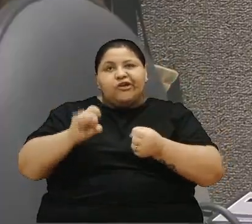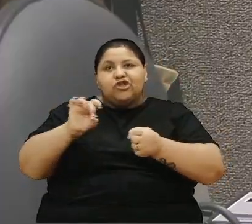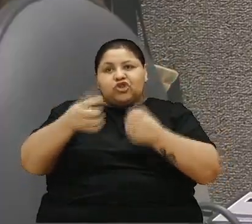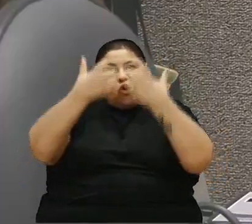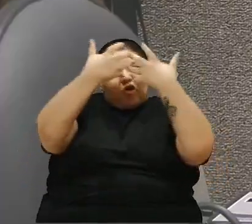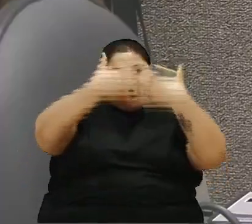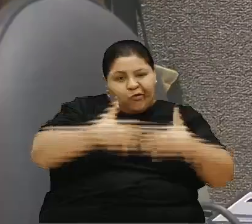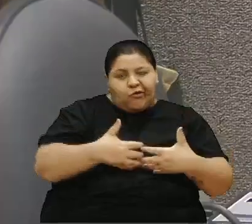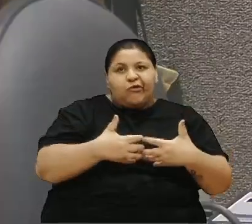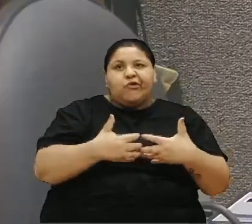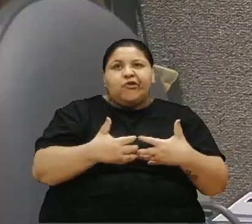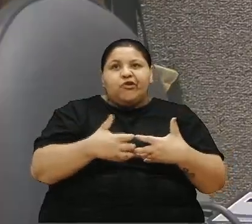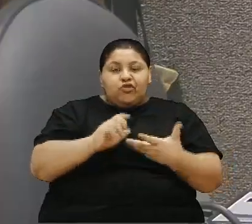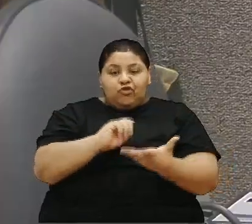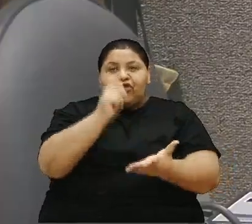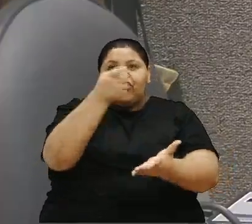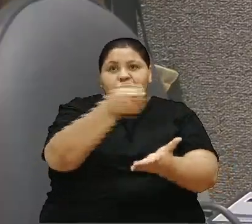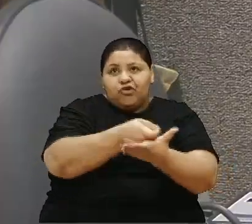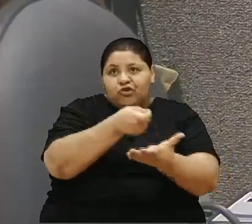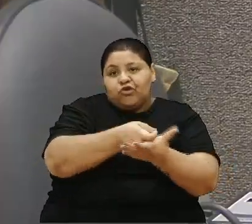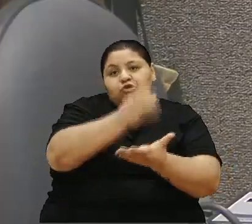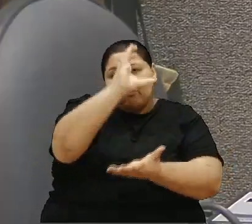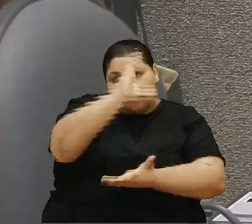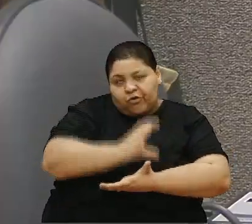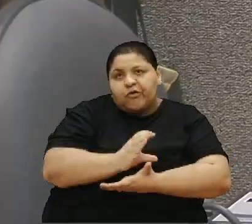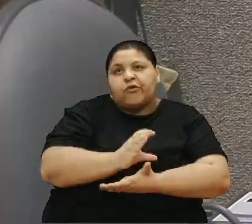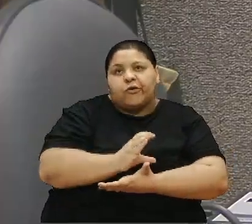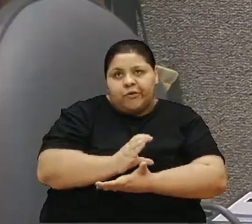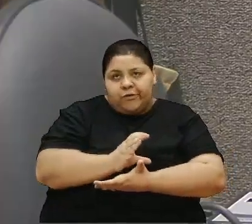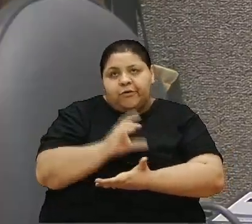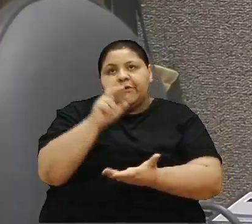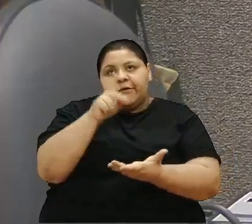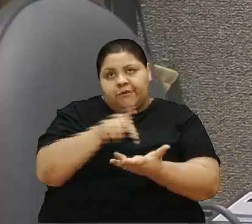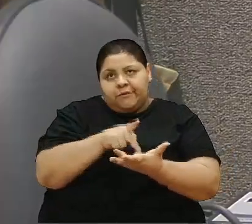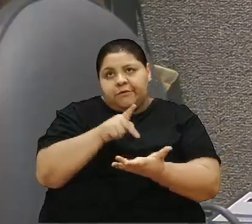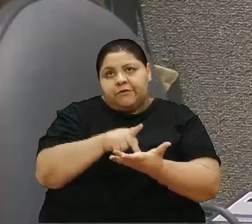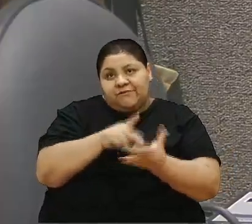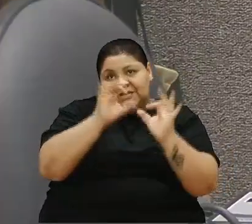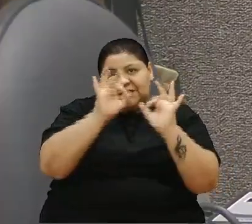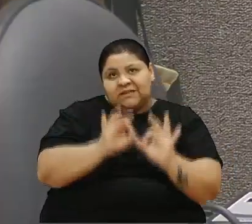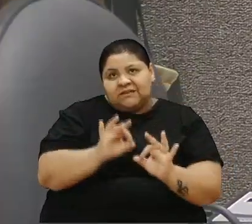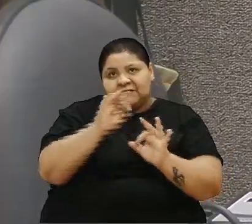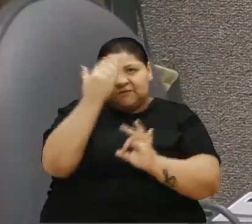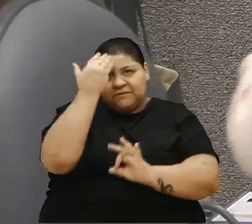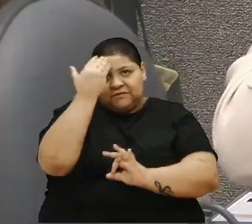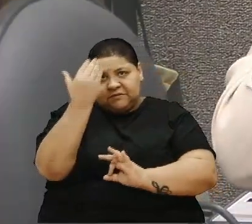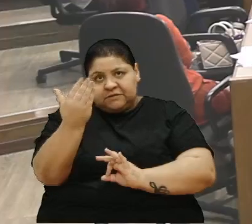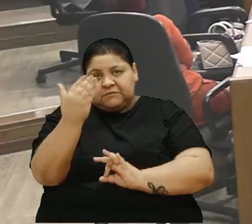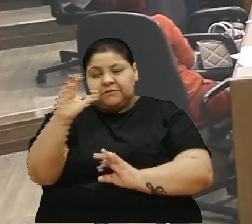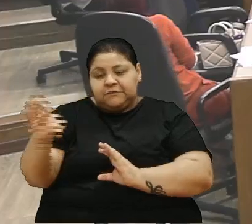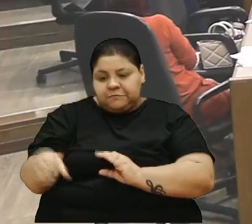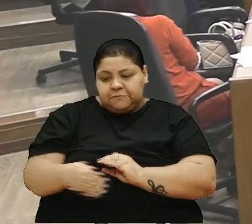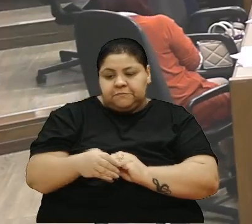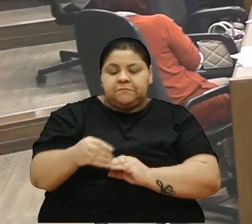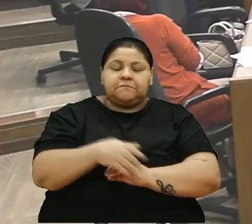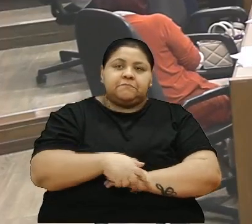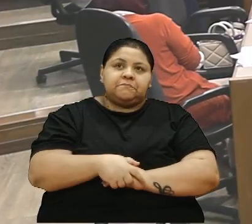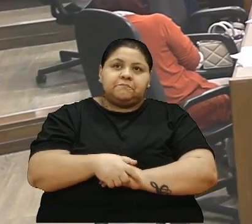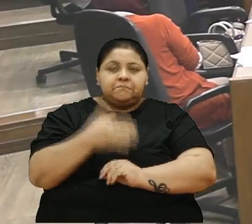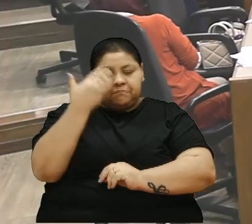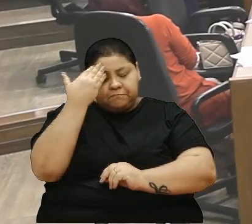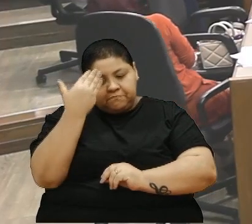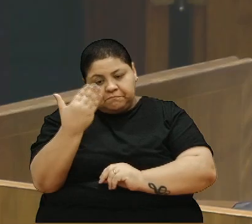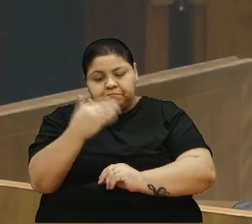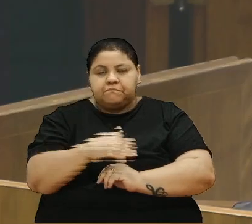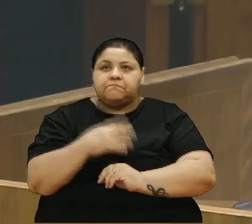funcione a questão do pagamento do contribuinte quando realmente estiver correta, né? Obrigado pela parte. Não, muito